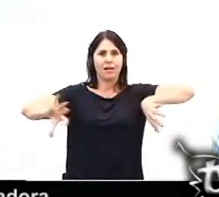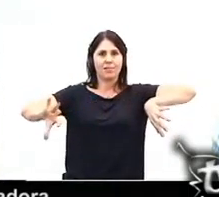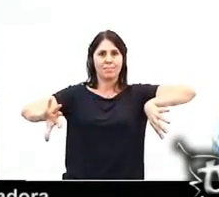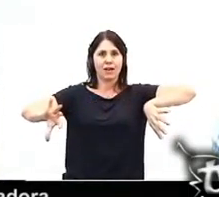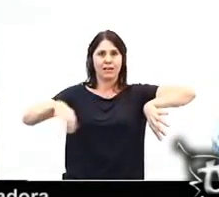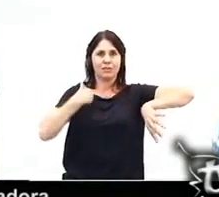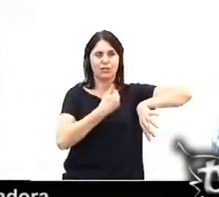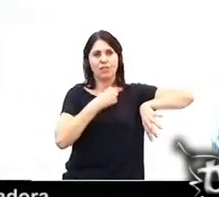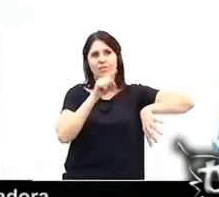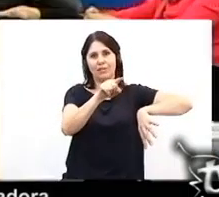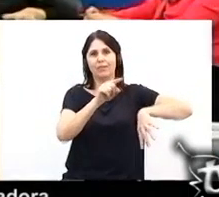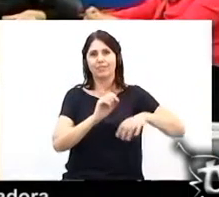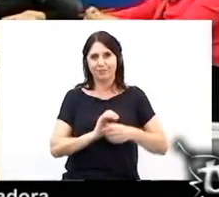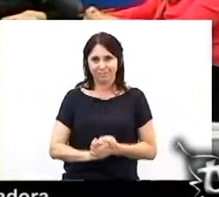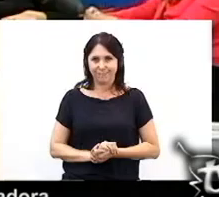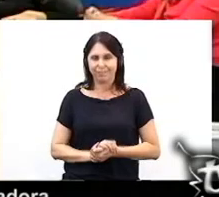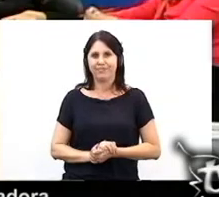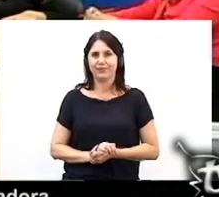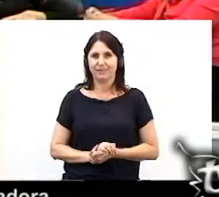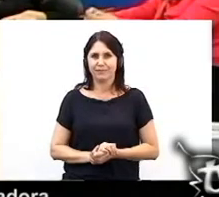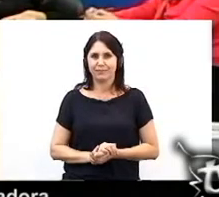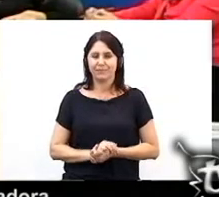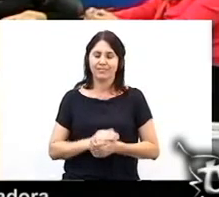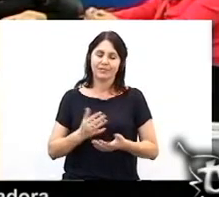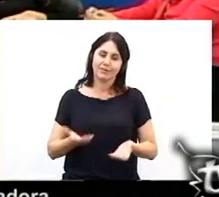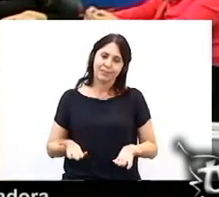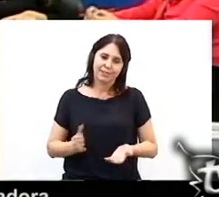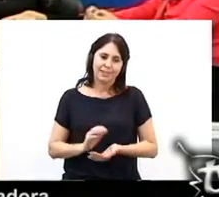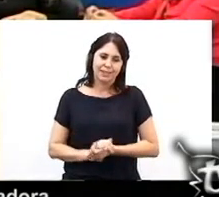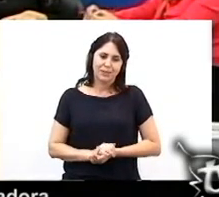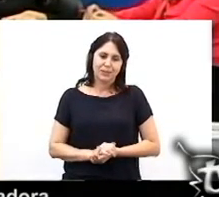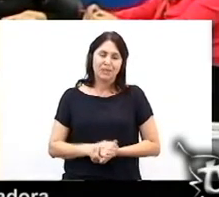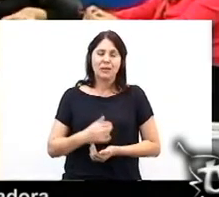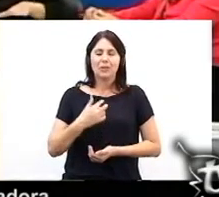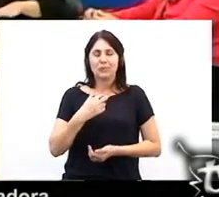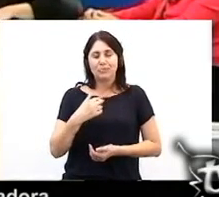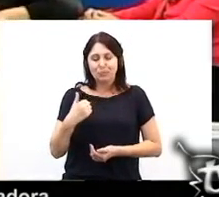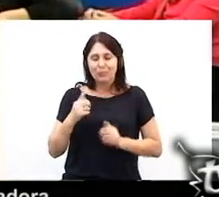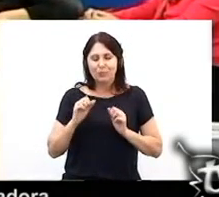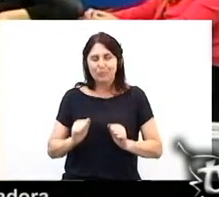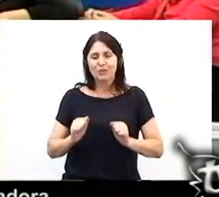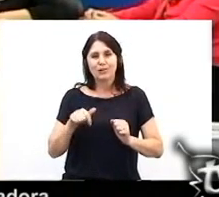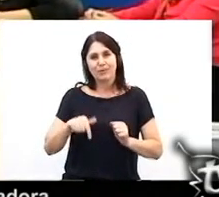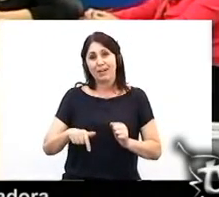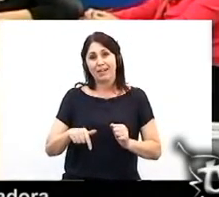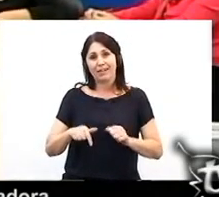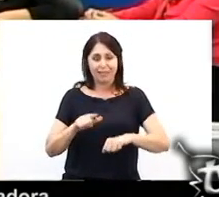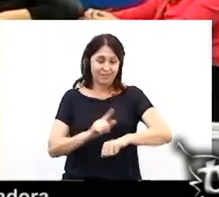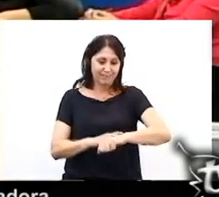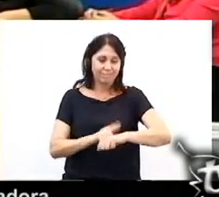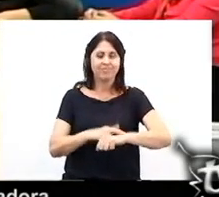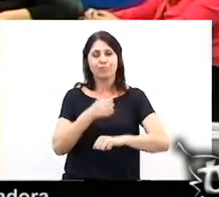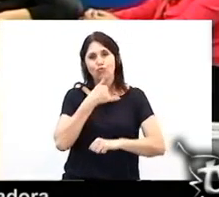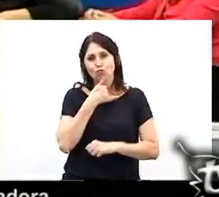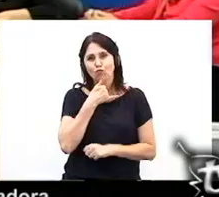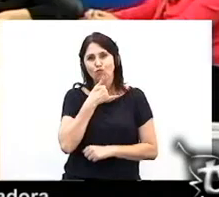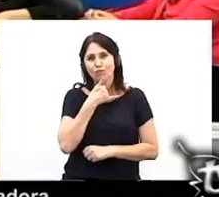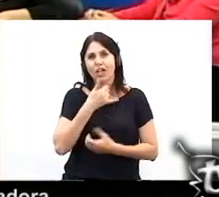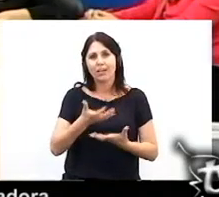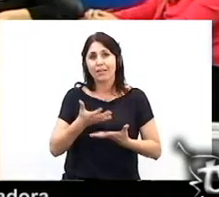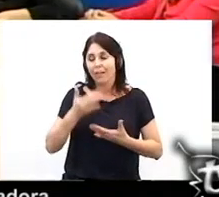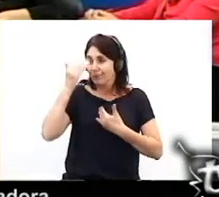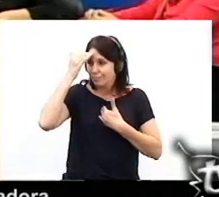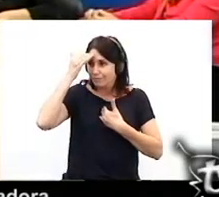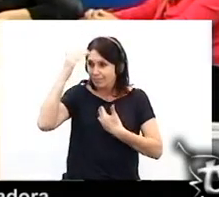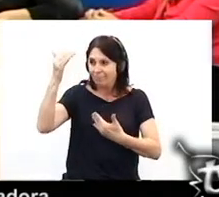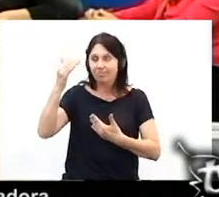vai poder que pessoas, que essas crianças se tornem grandes pessoas e que não